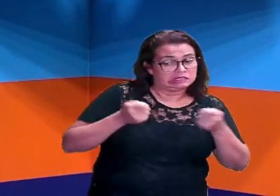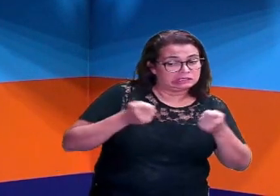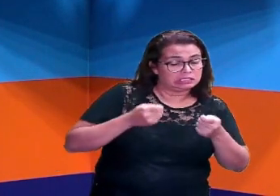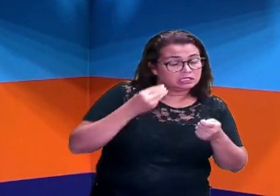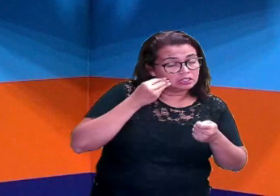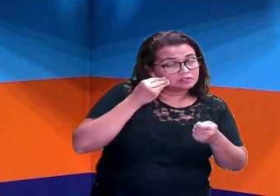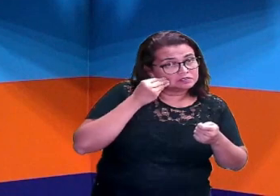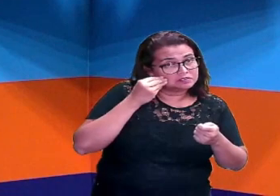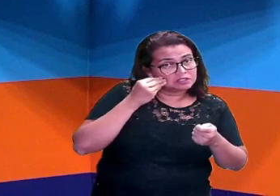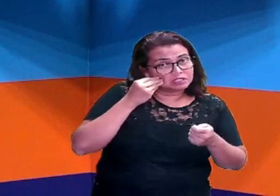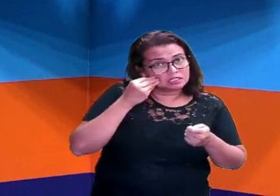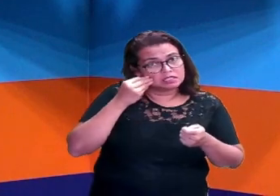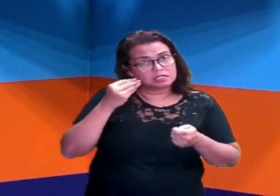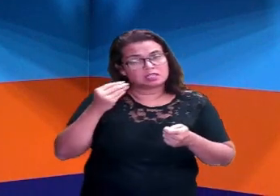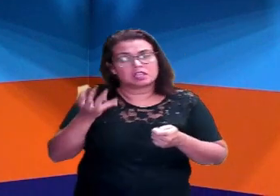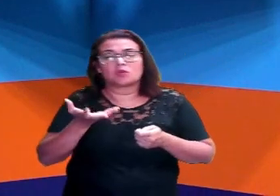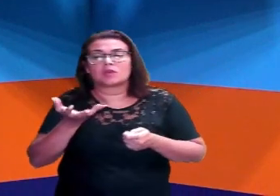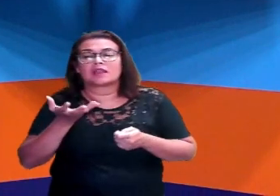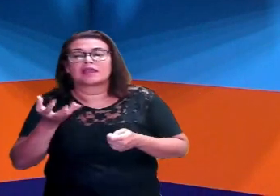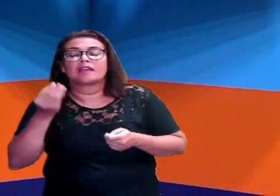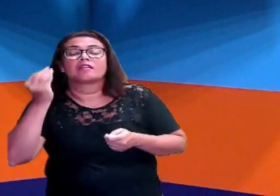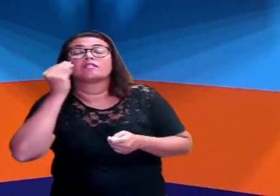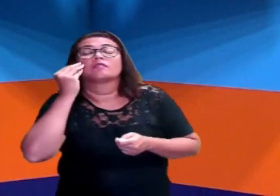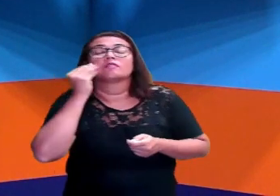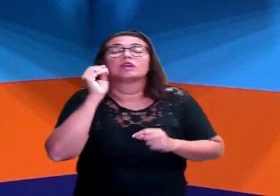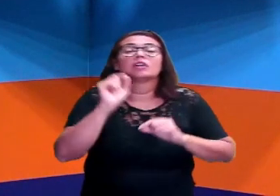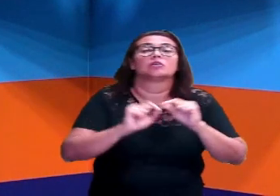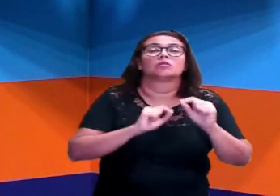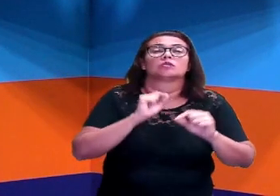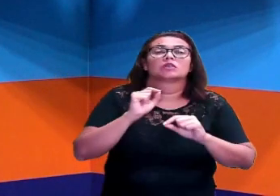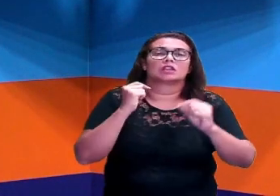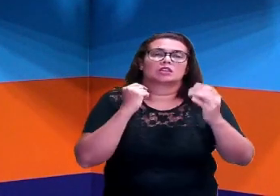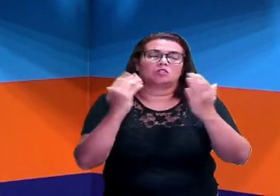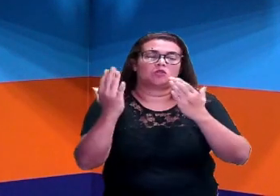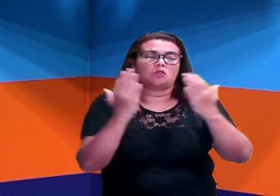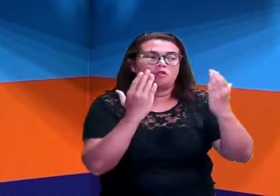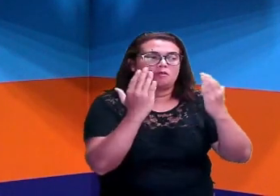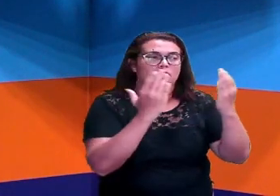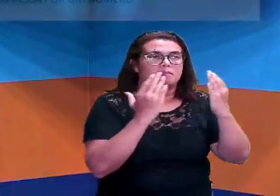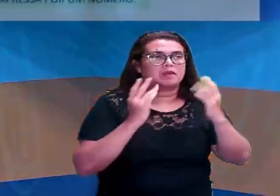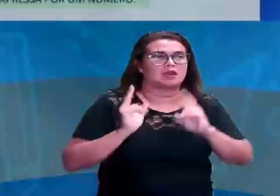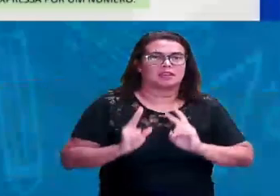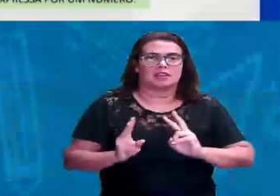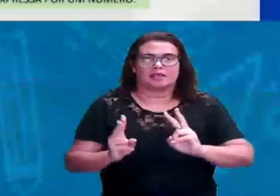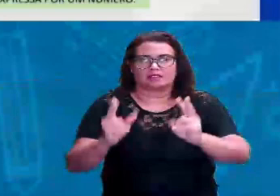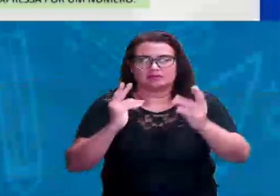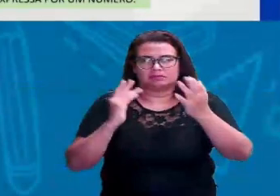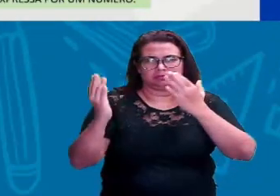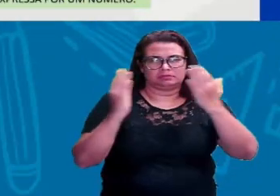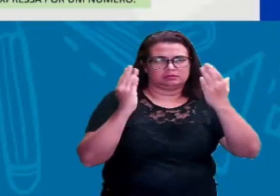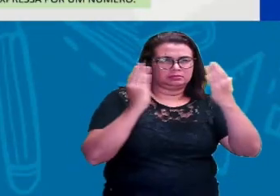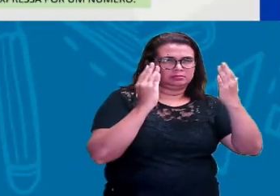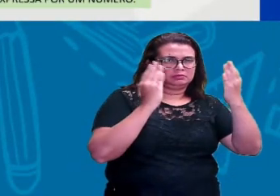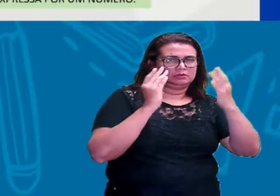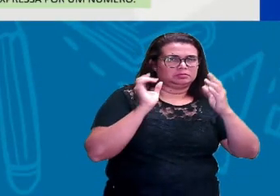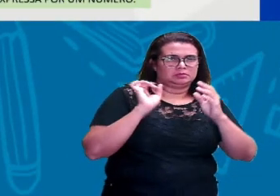que analisar o que eu vou medir e fazer comparativos, tá? Dentro de